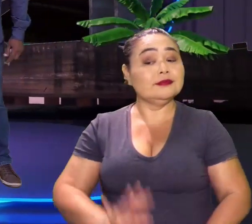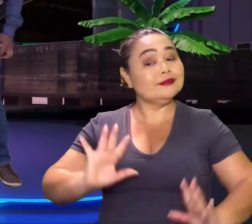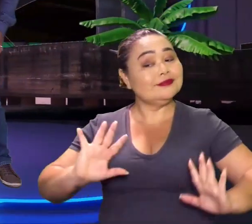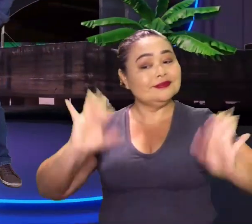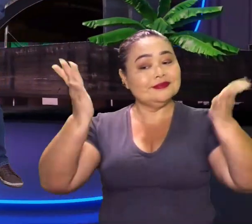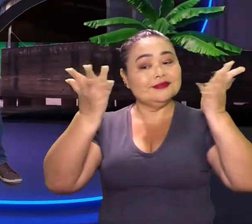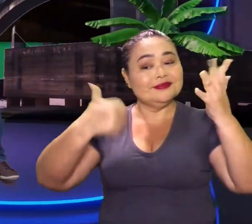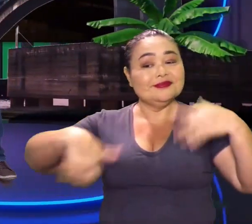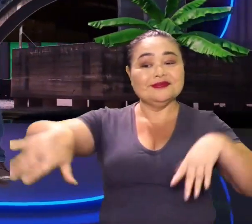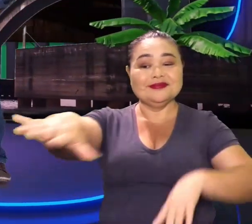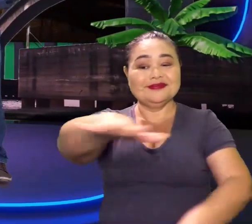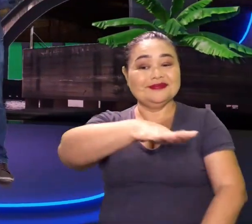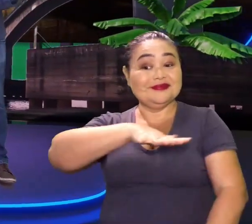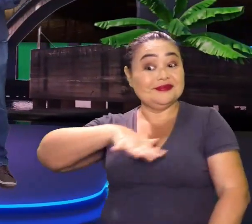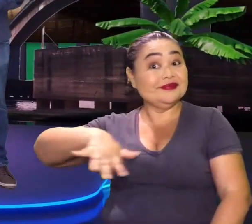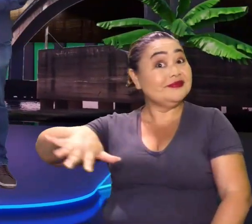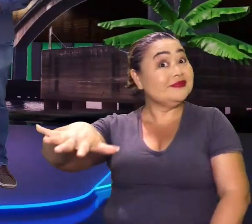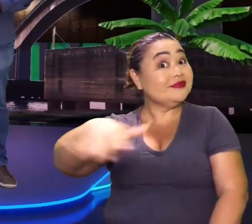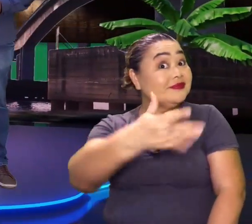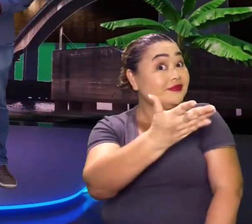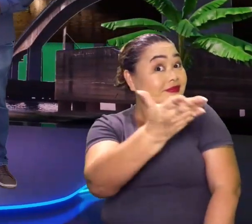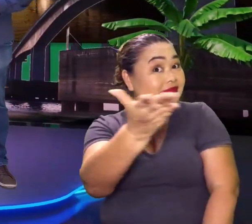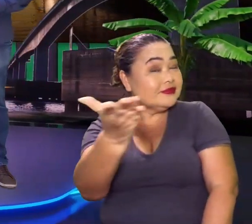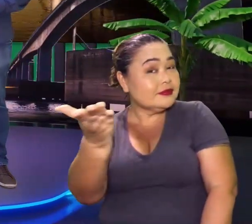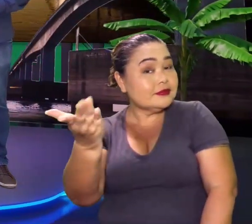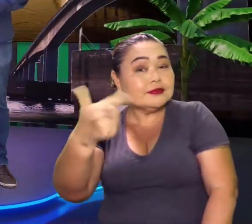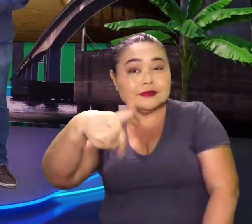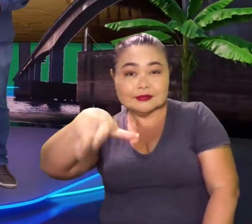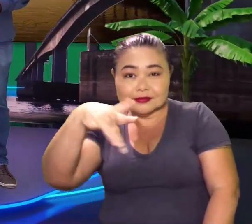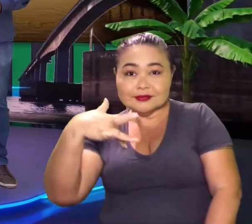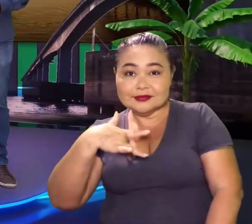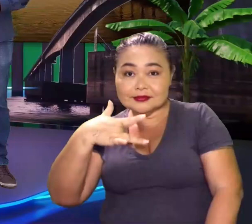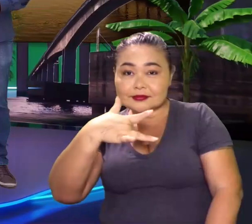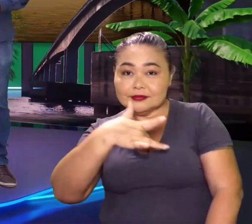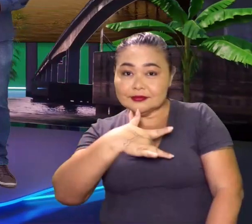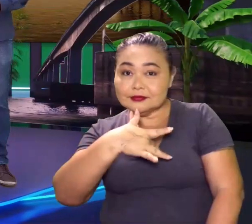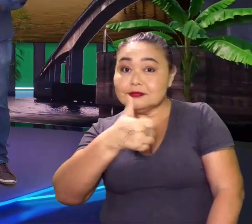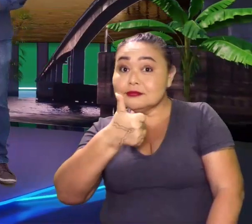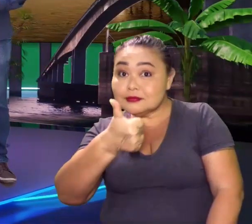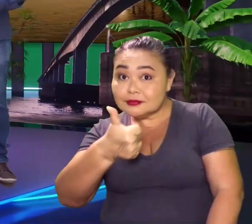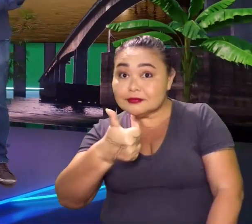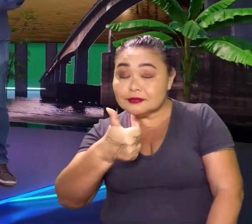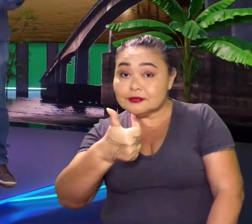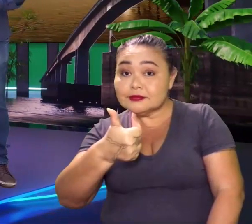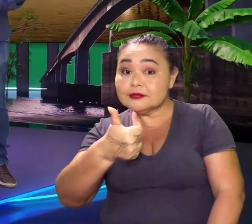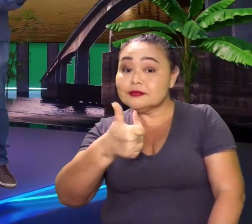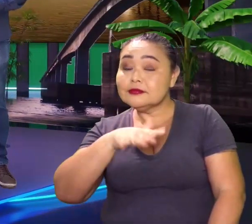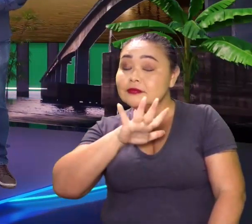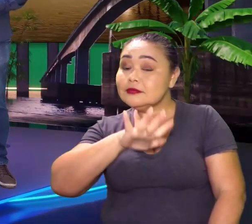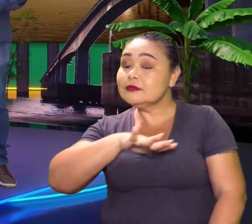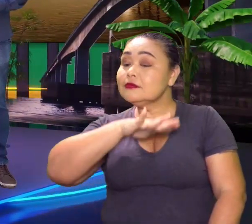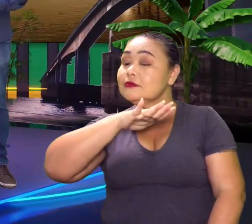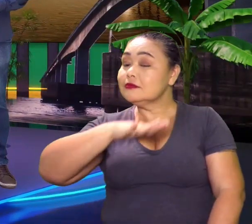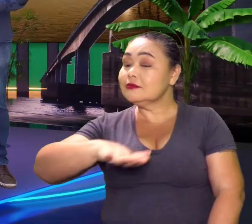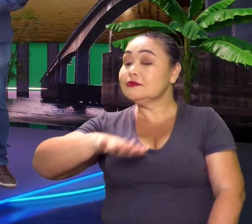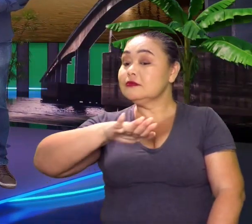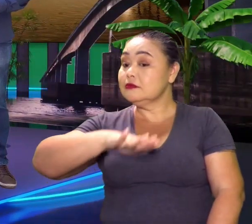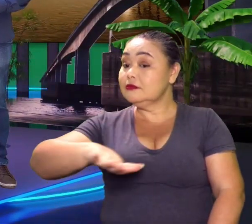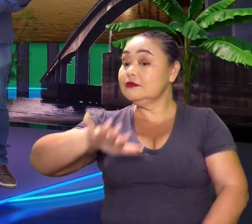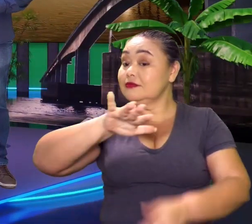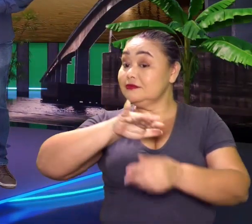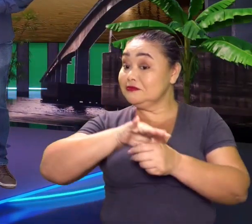Salve, salve, galera! E aí, como é que vocês estão? Tudo tranquilão? Só na manha do